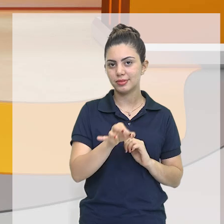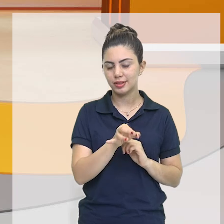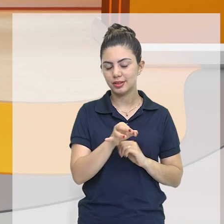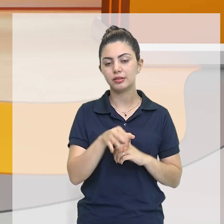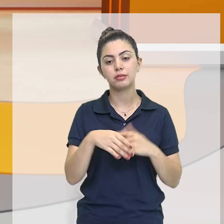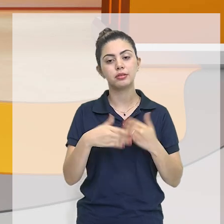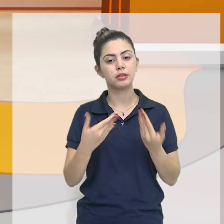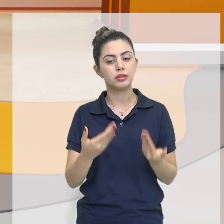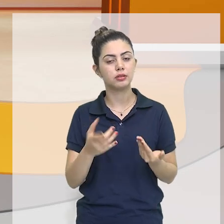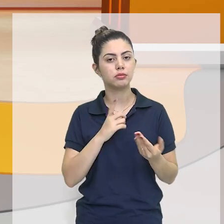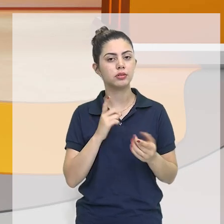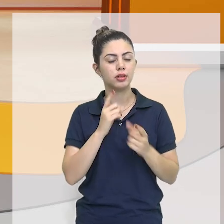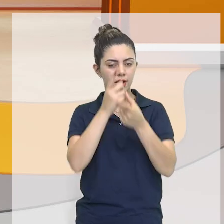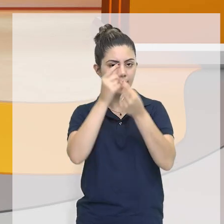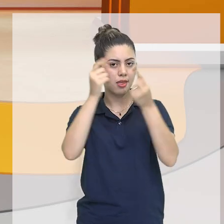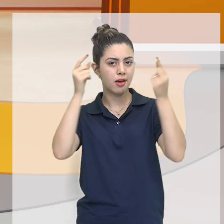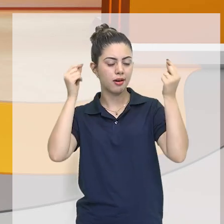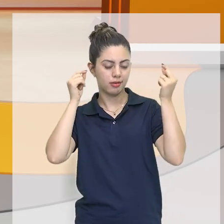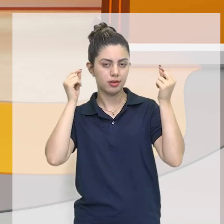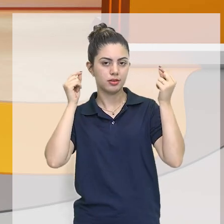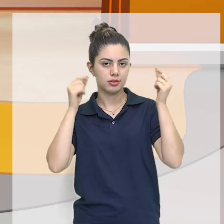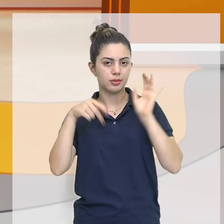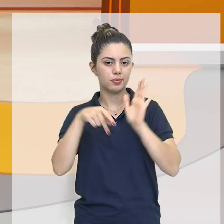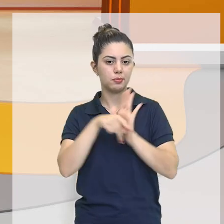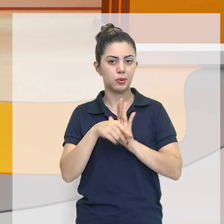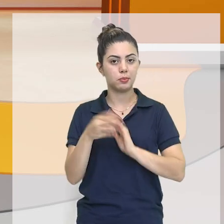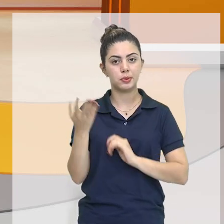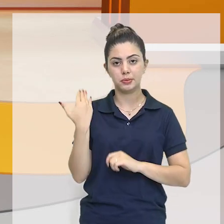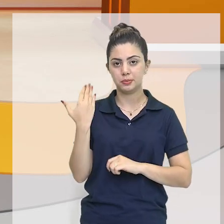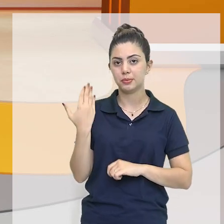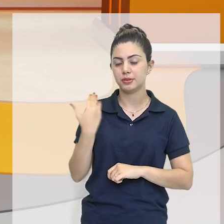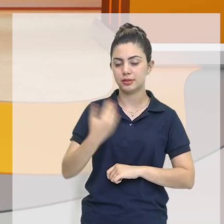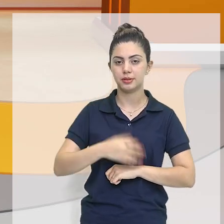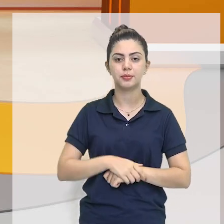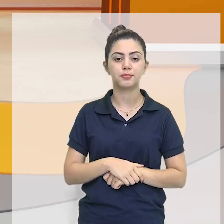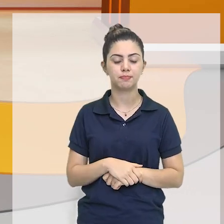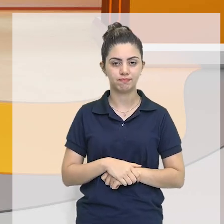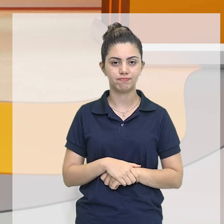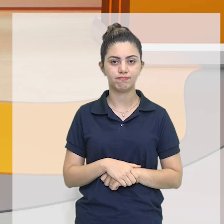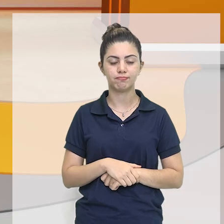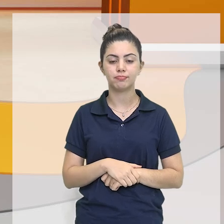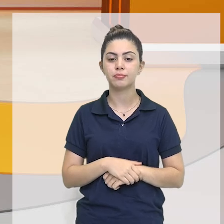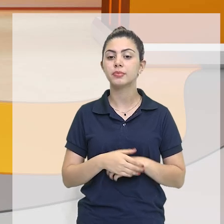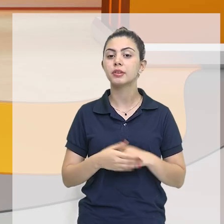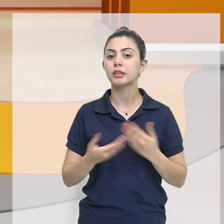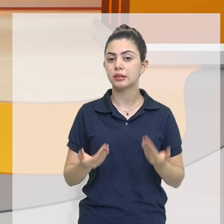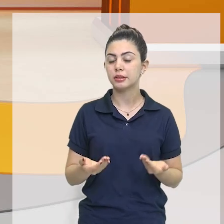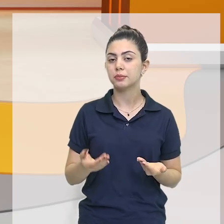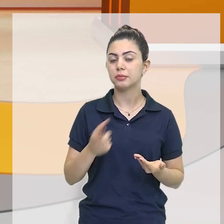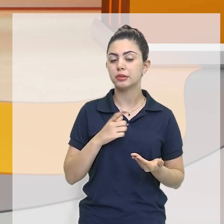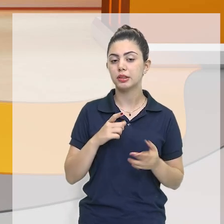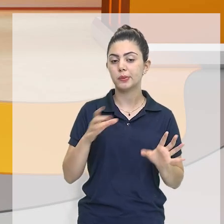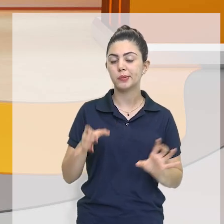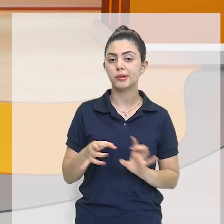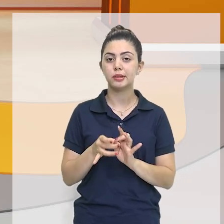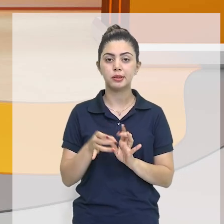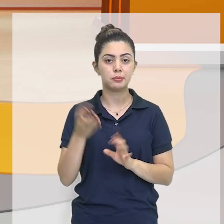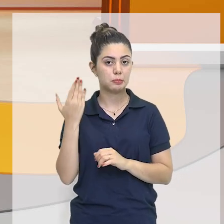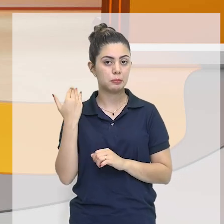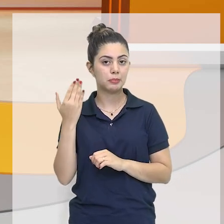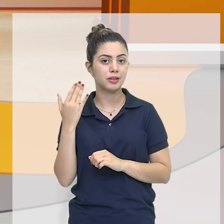que estão atrelados à antiguidade clássica, mas que estão